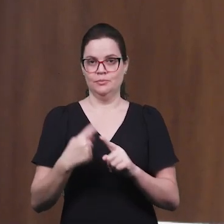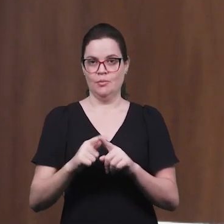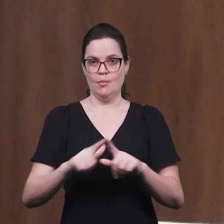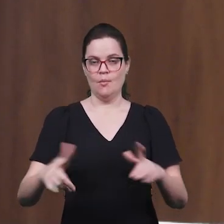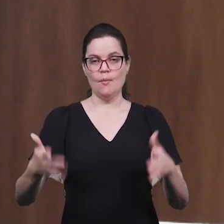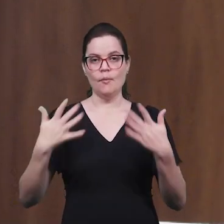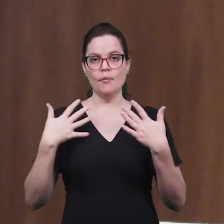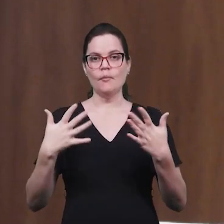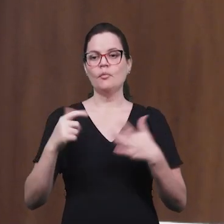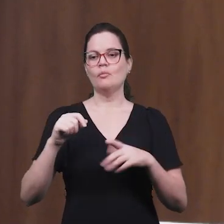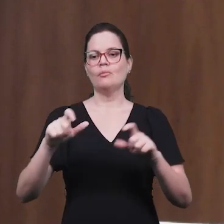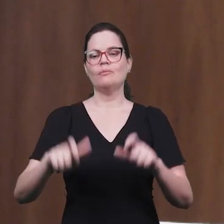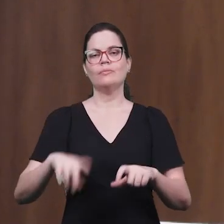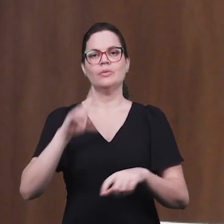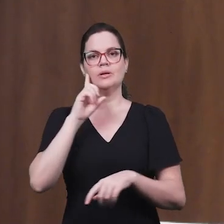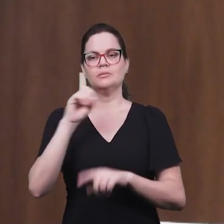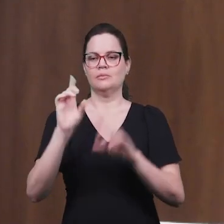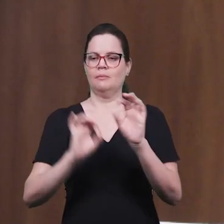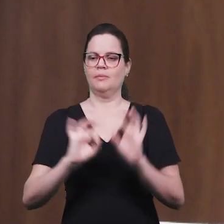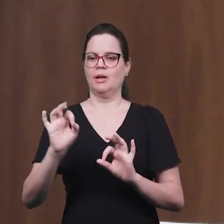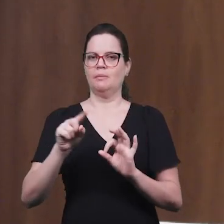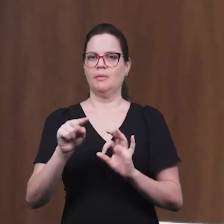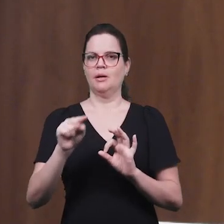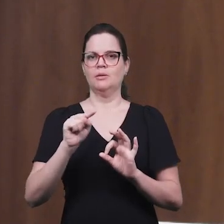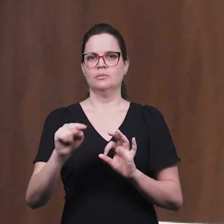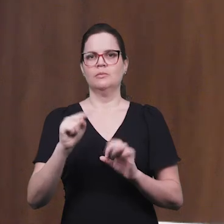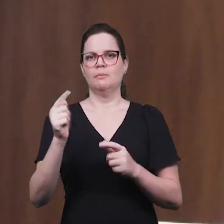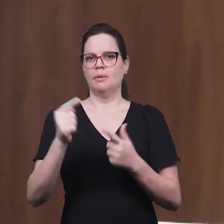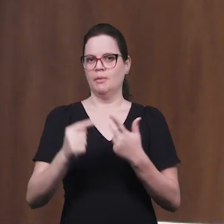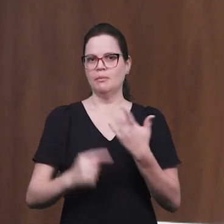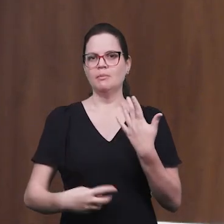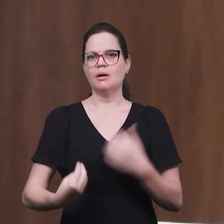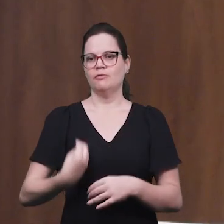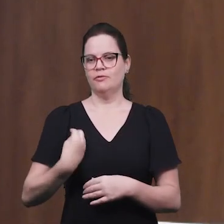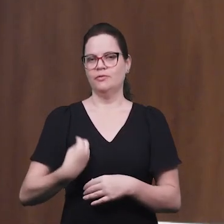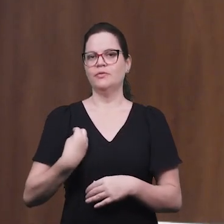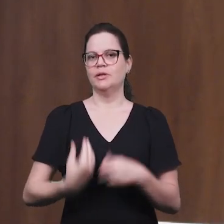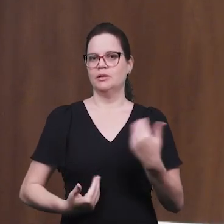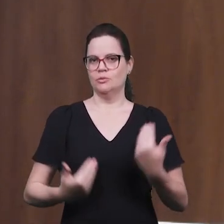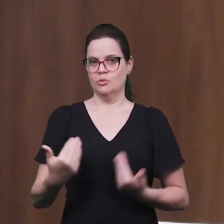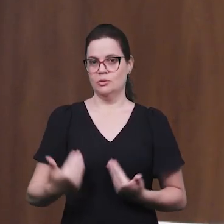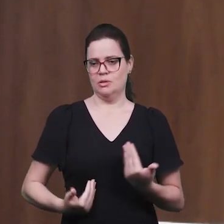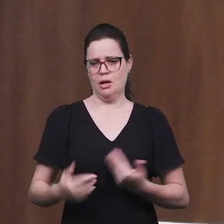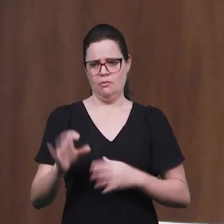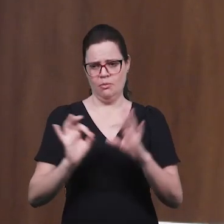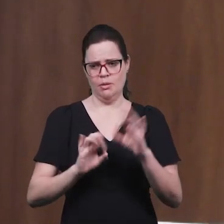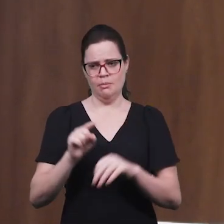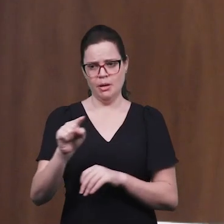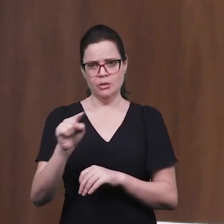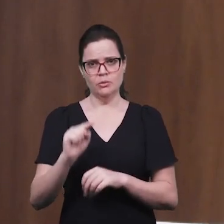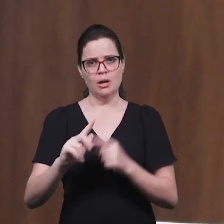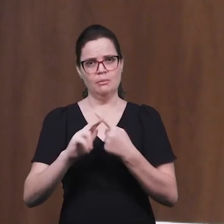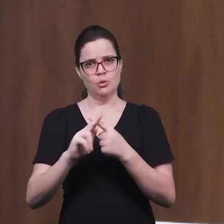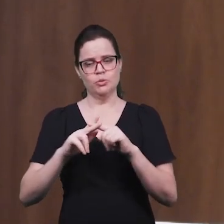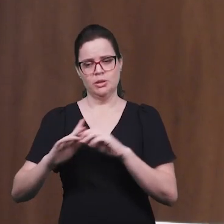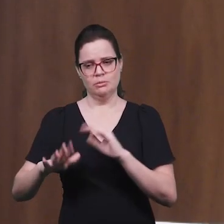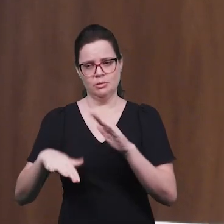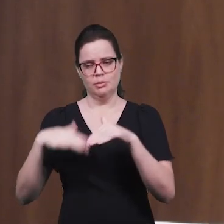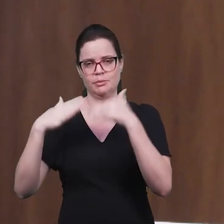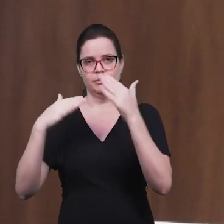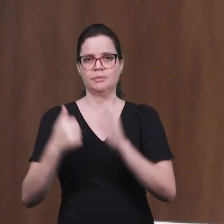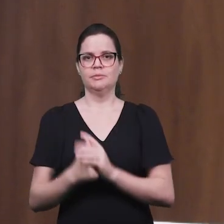no deserto, muitas das vezes, o lugar em que Deus preparou muitos dos seus servos. Então nós podemos dizer que o